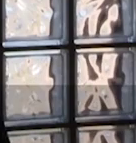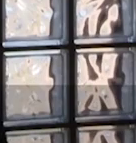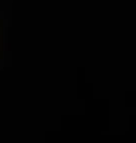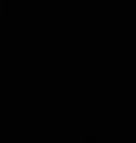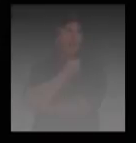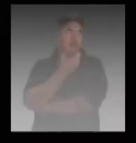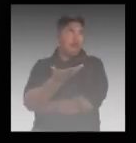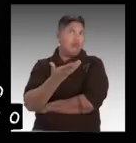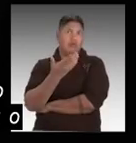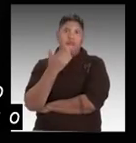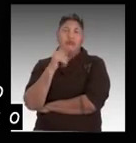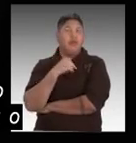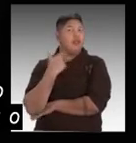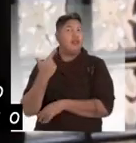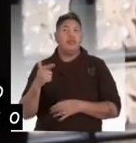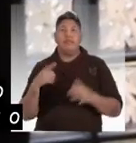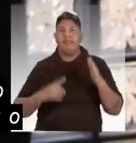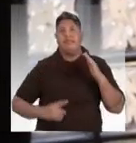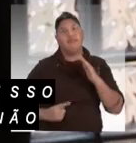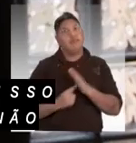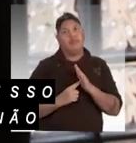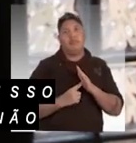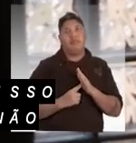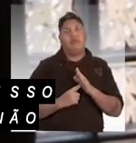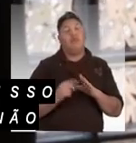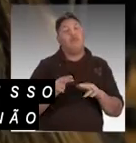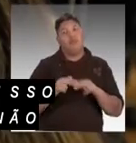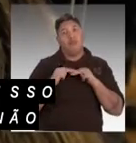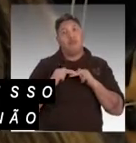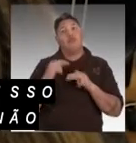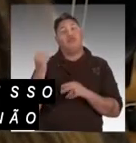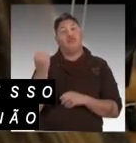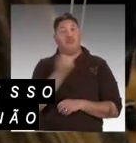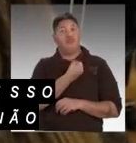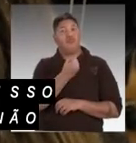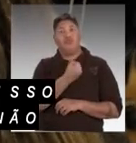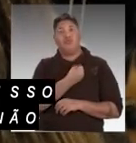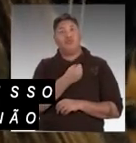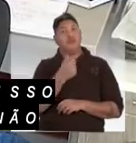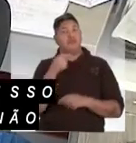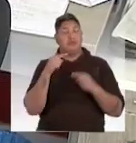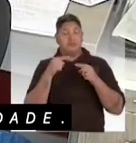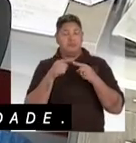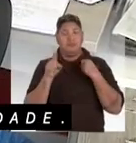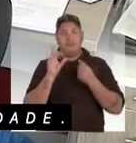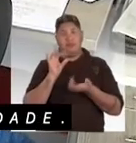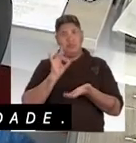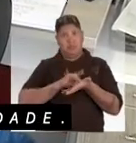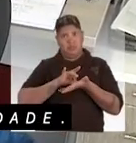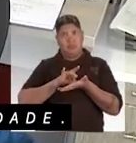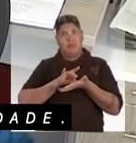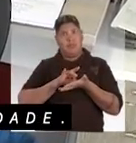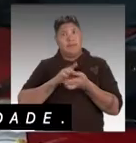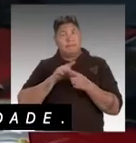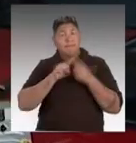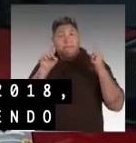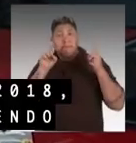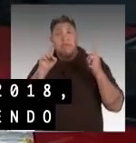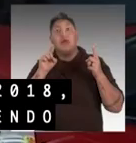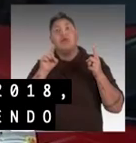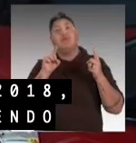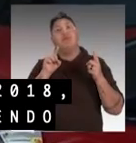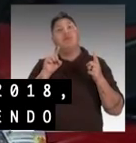foi horrível. Ela não denunciou o assédio moral vivido e por isso os números podem não corresponder à realidade.